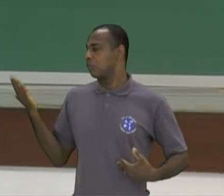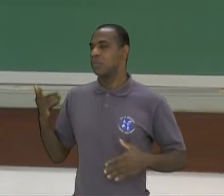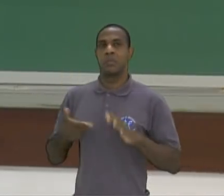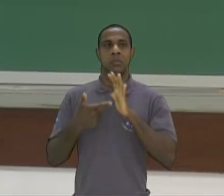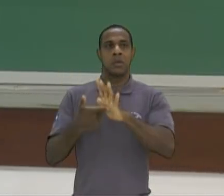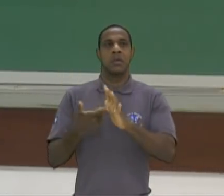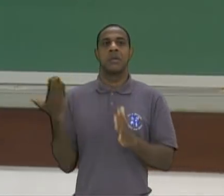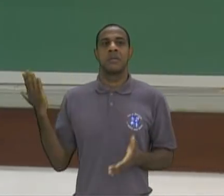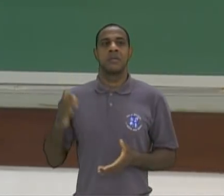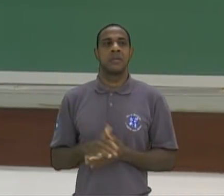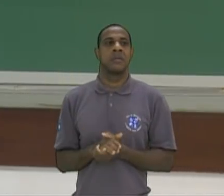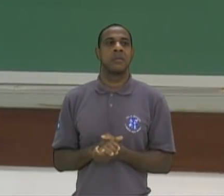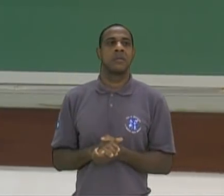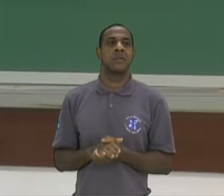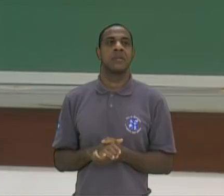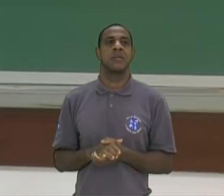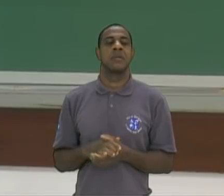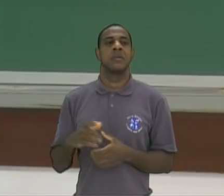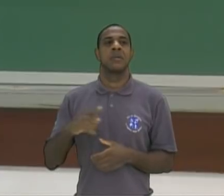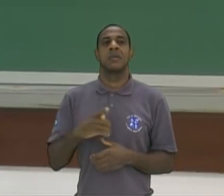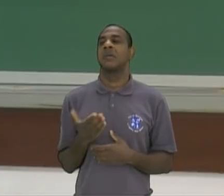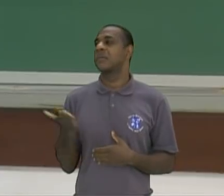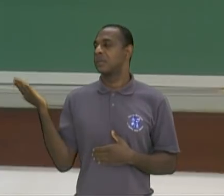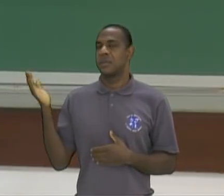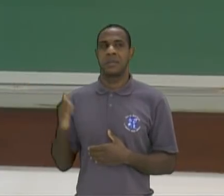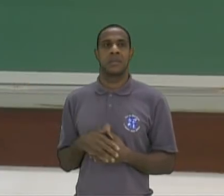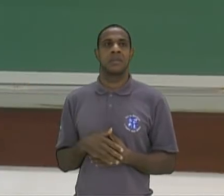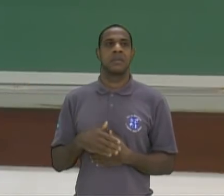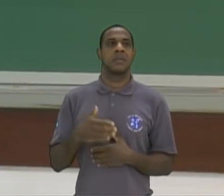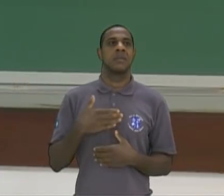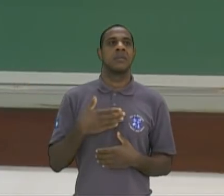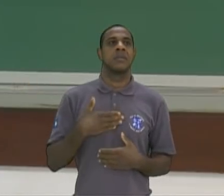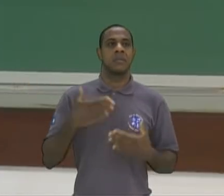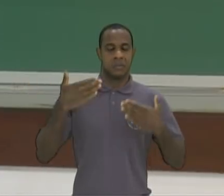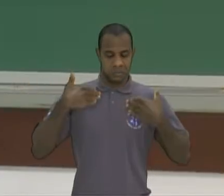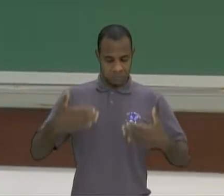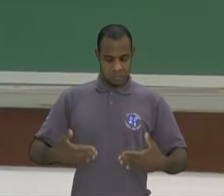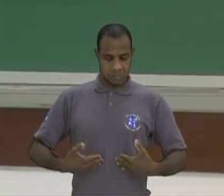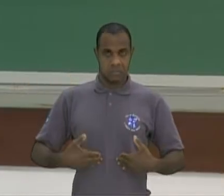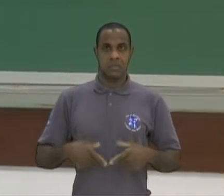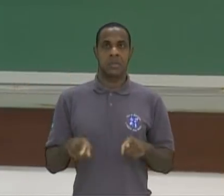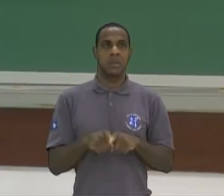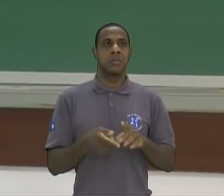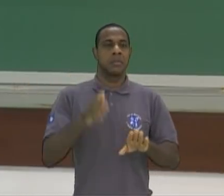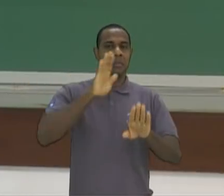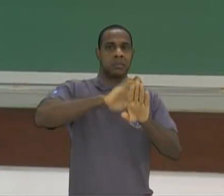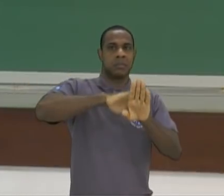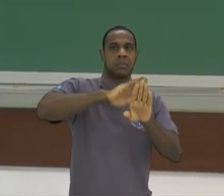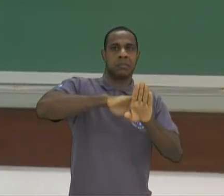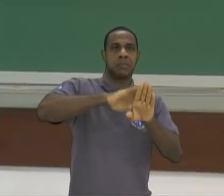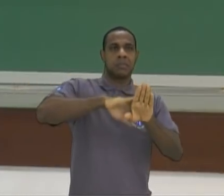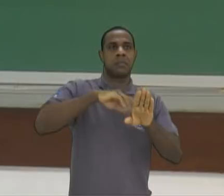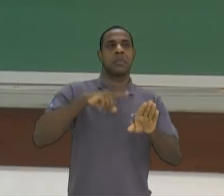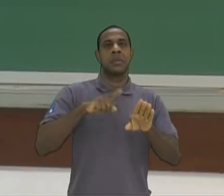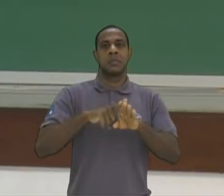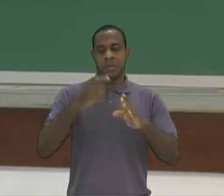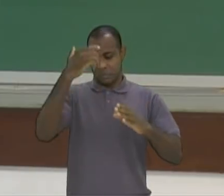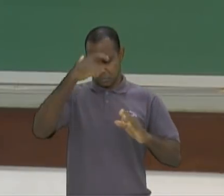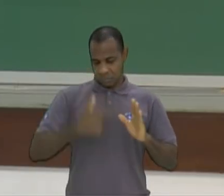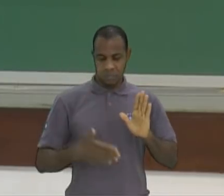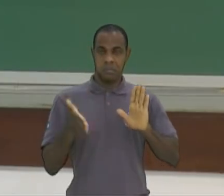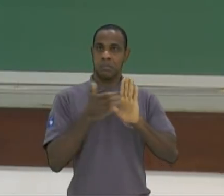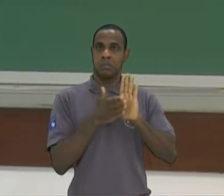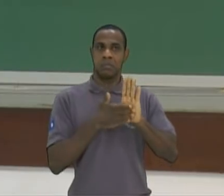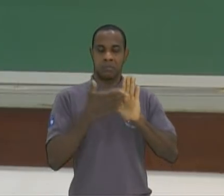imagens, como vocês podem ver. Temos a vista posterior e anterior do corpo humano, né? Toda a questão dos grandes grupos